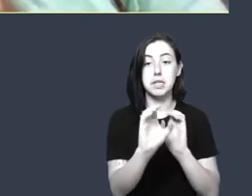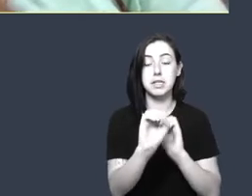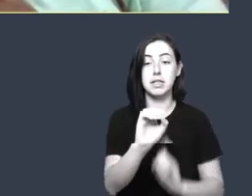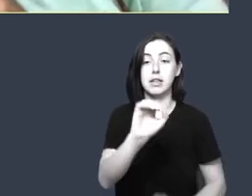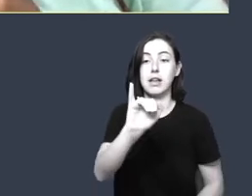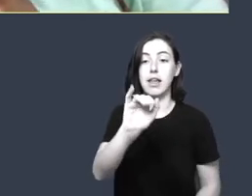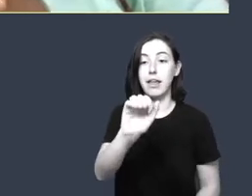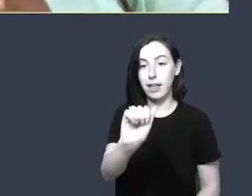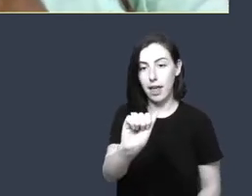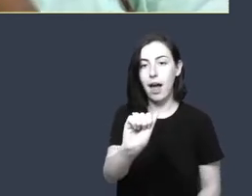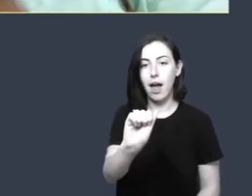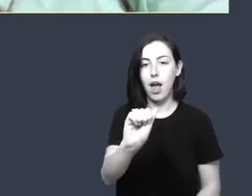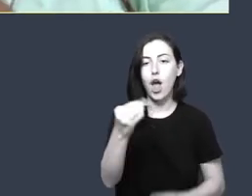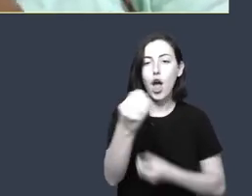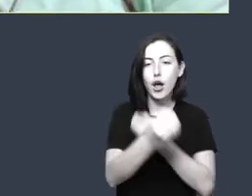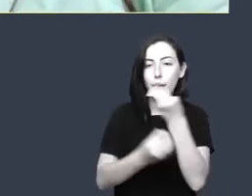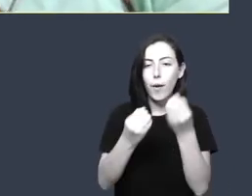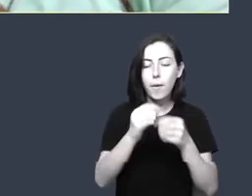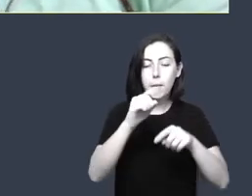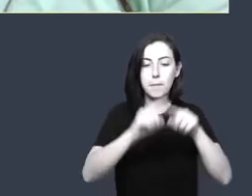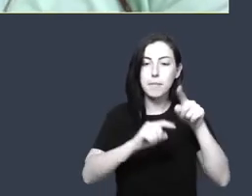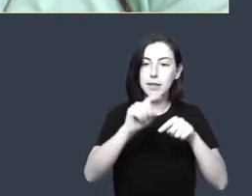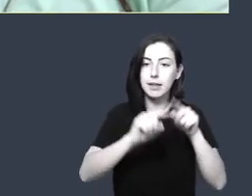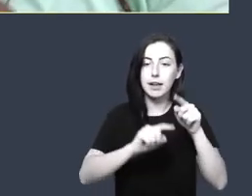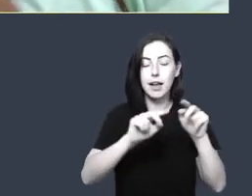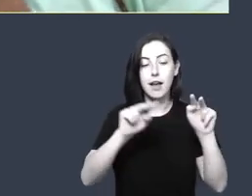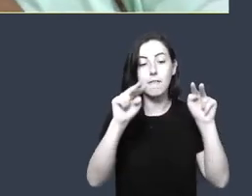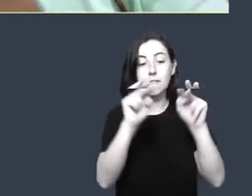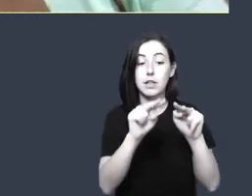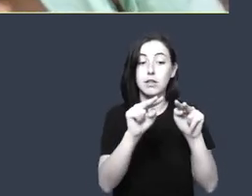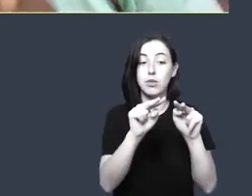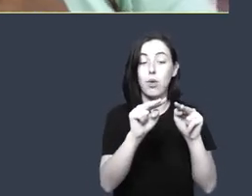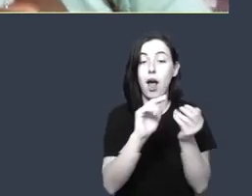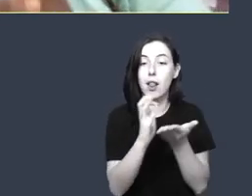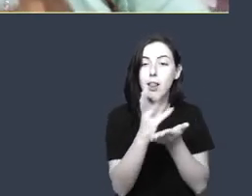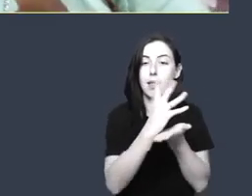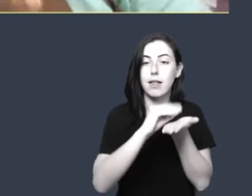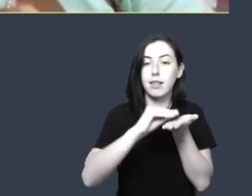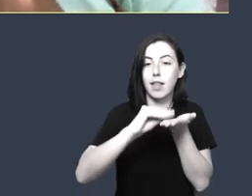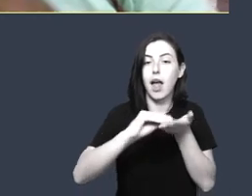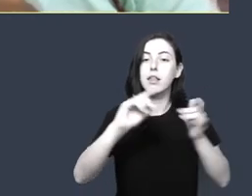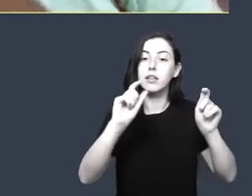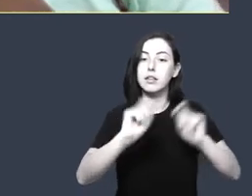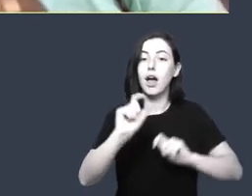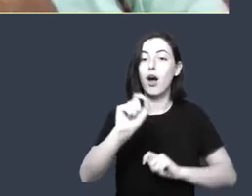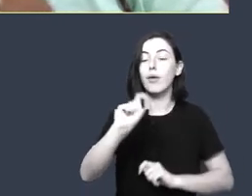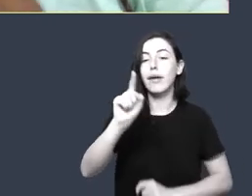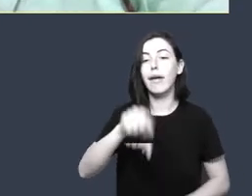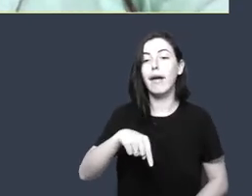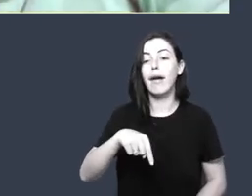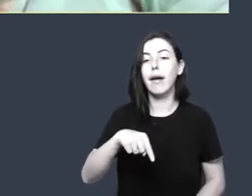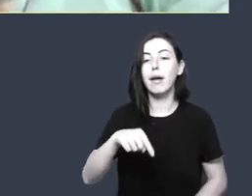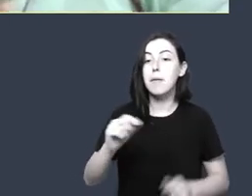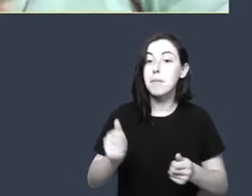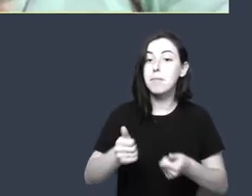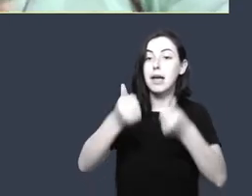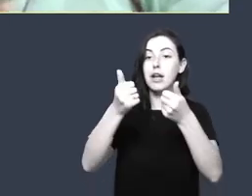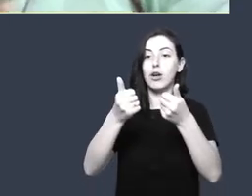que as ferramentas de visualização de dados podem ajudar a alavancar o nível de maturidade tecnológica das instituições?